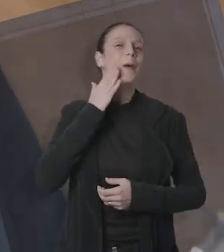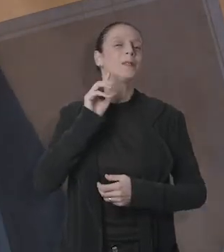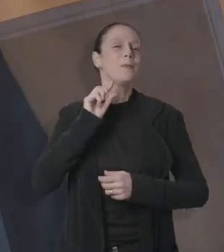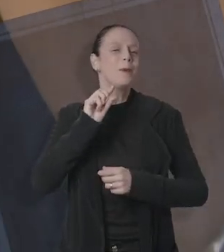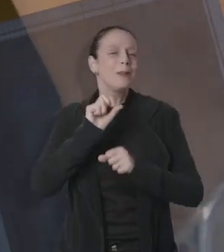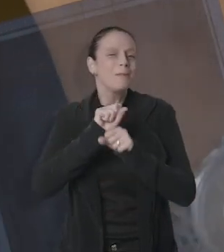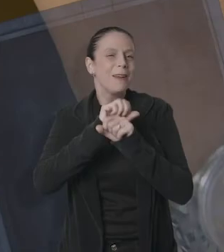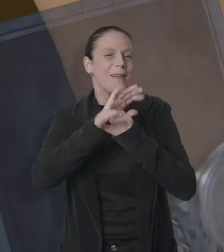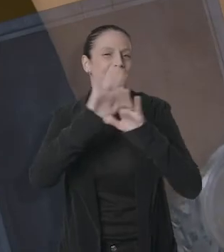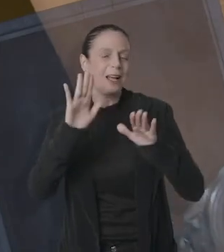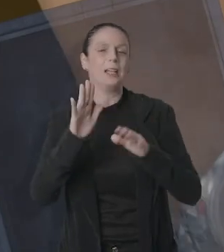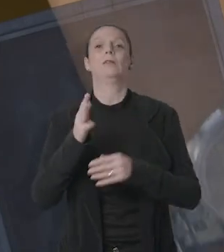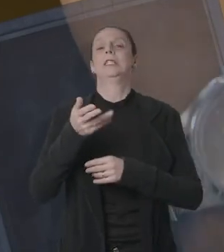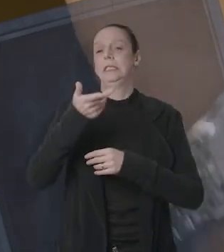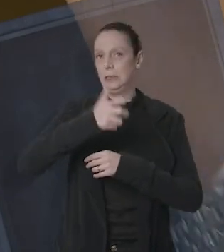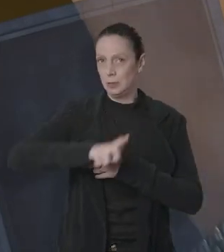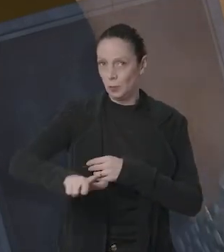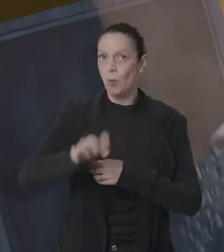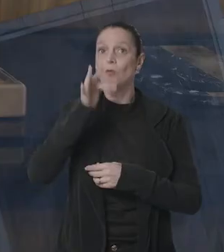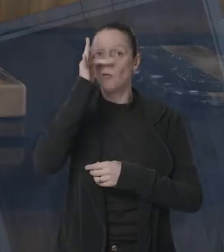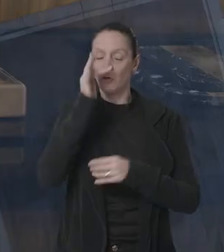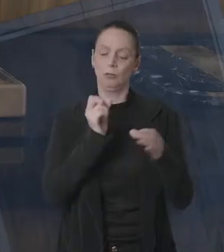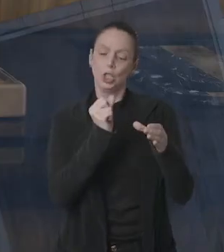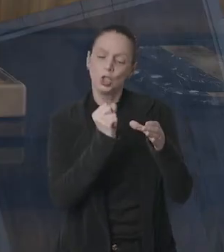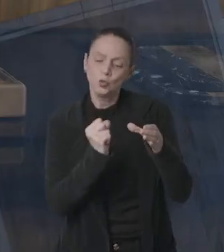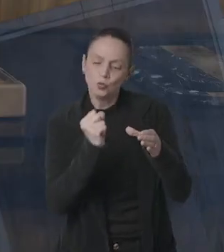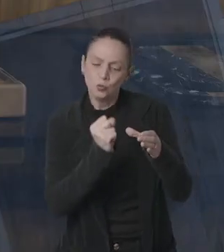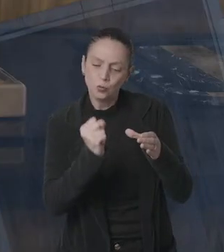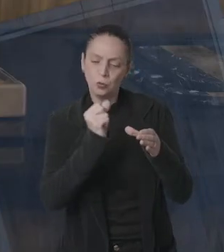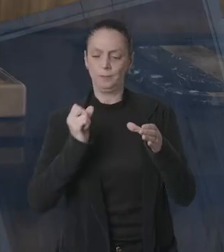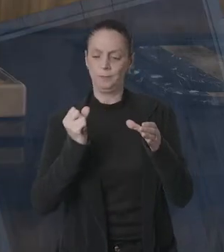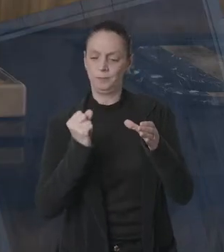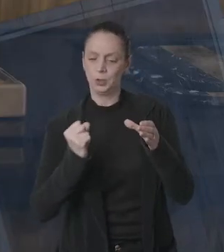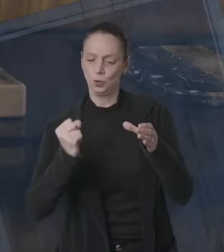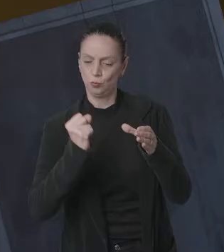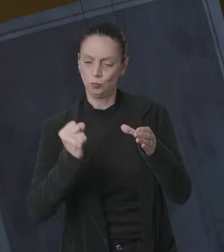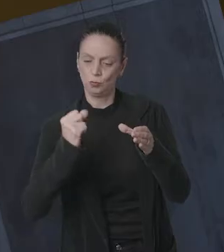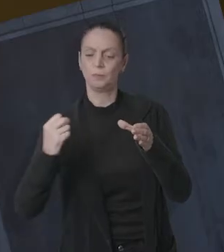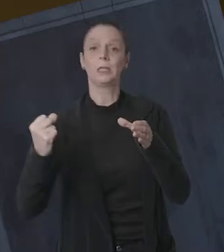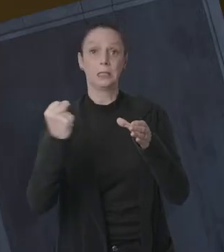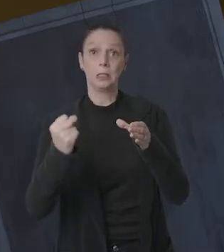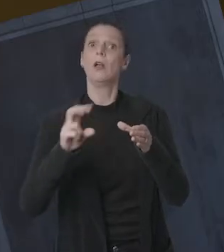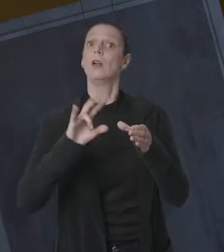mesmo movimento, do meio, sobe.